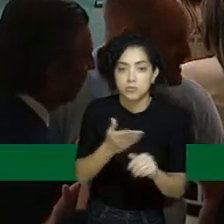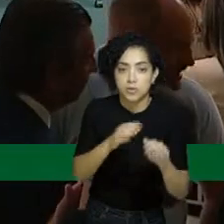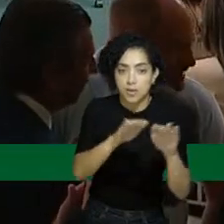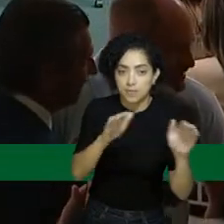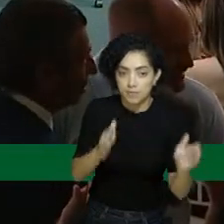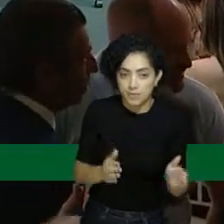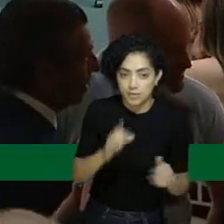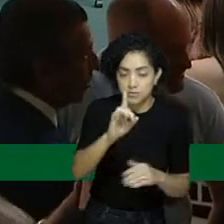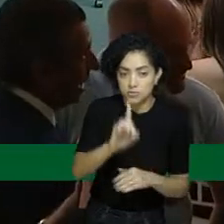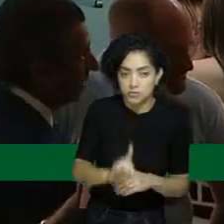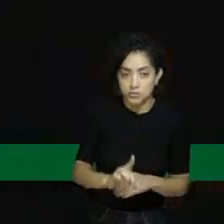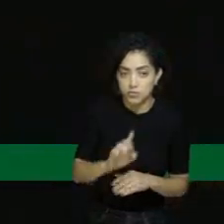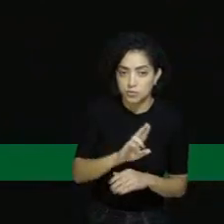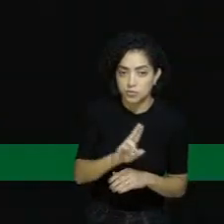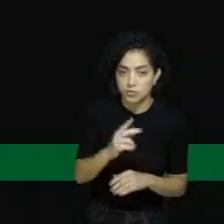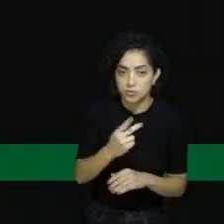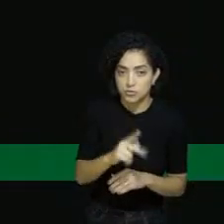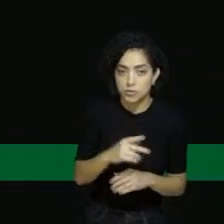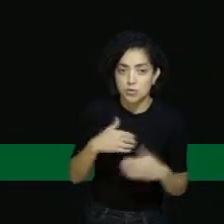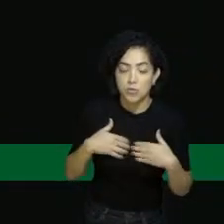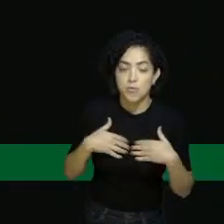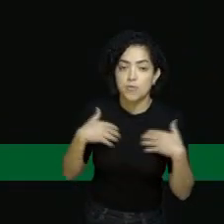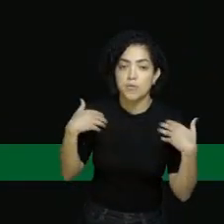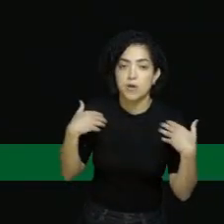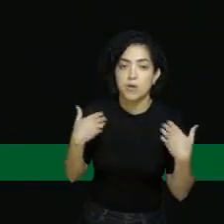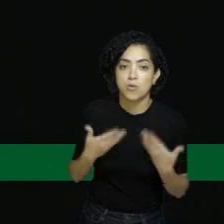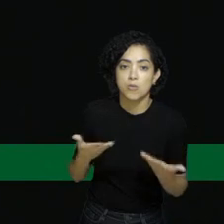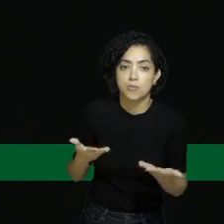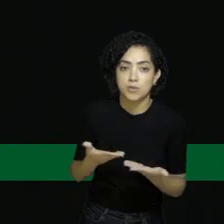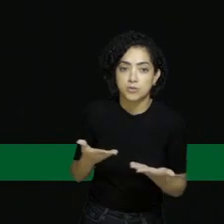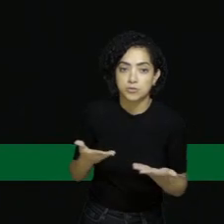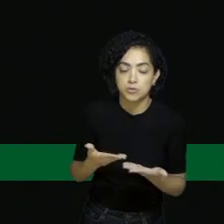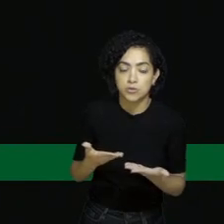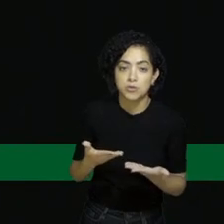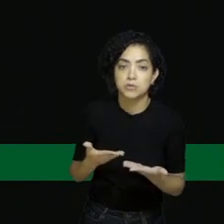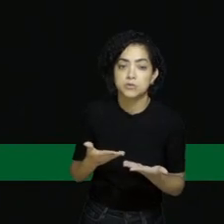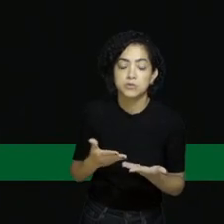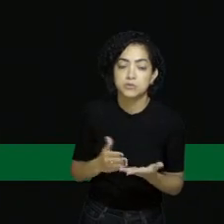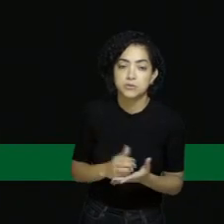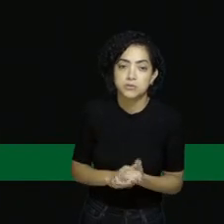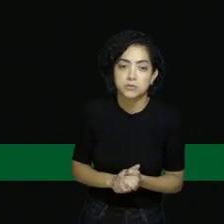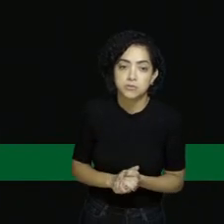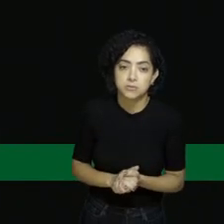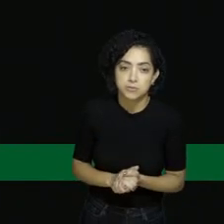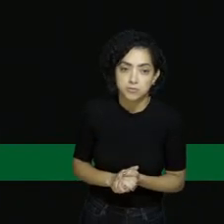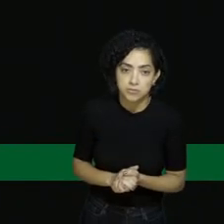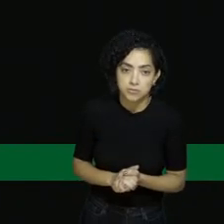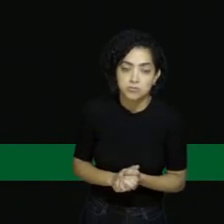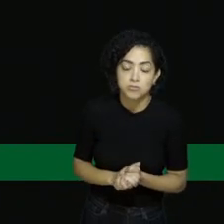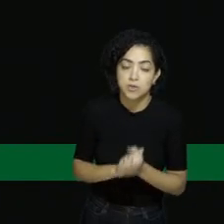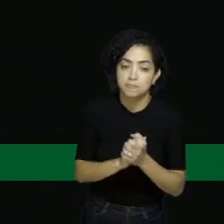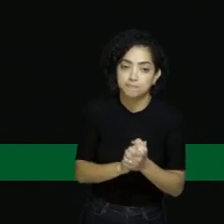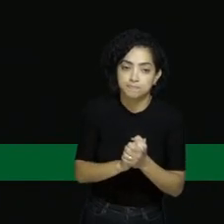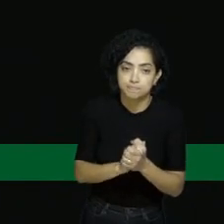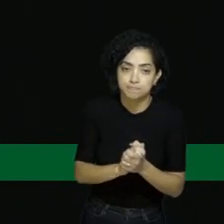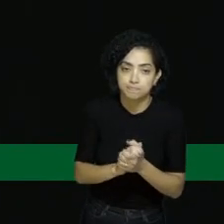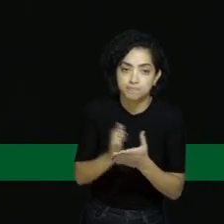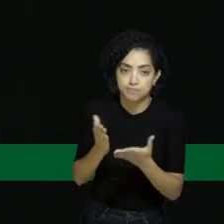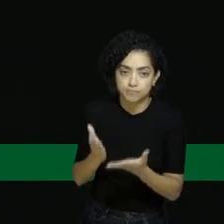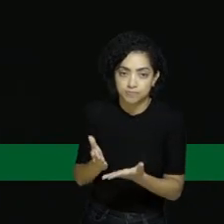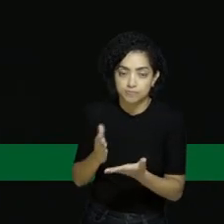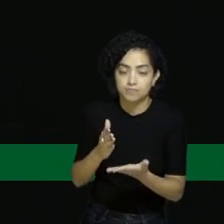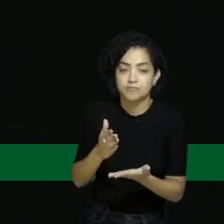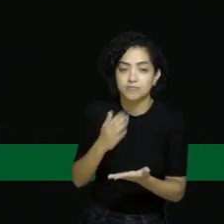diretora em seu nome. É uma honra para nós estarmos podendo saudá-lo, o senhor que é da